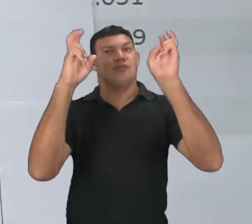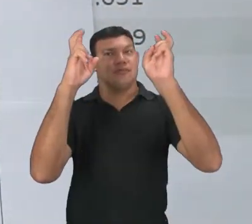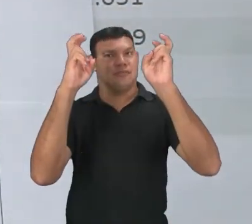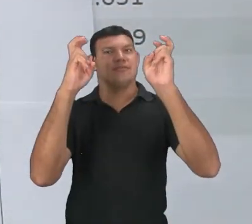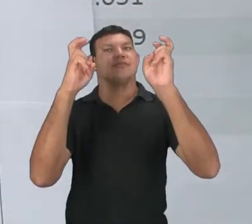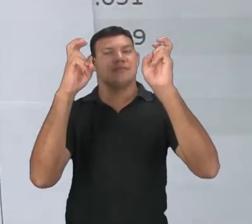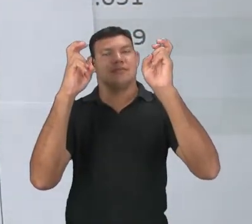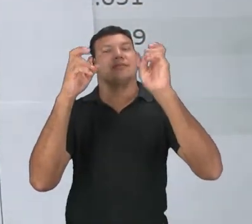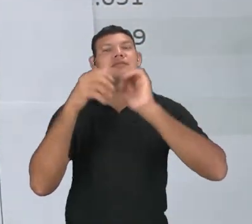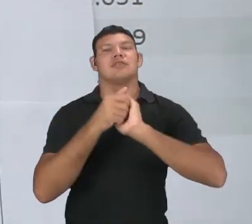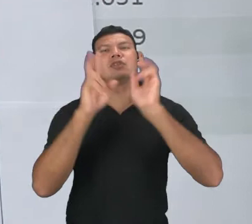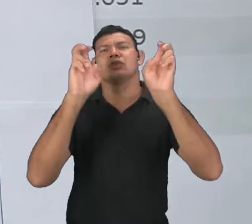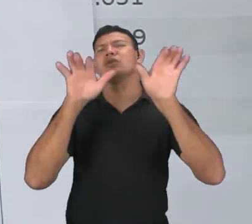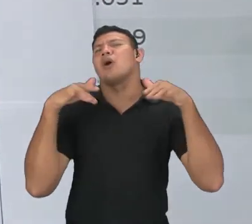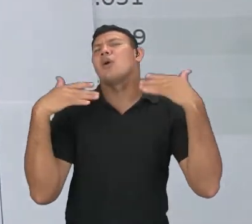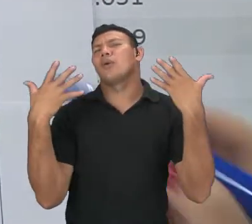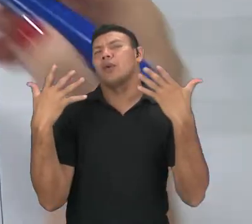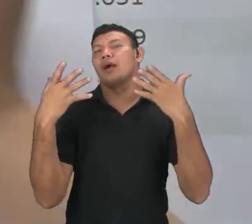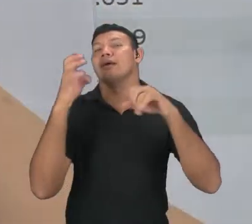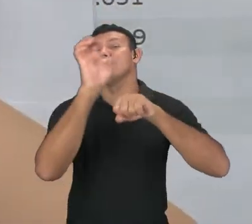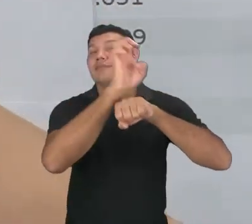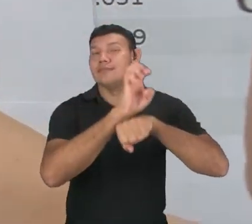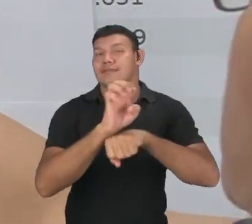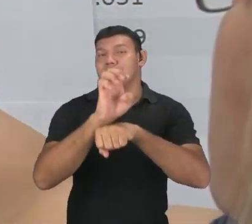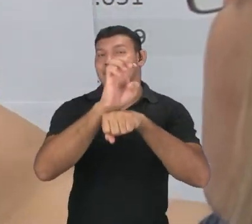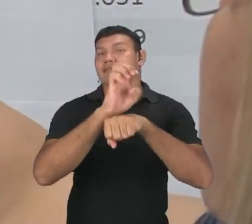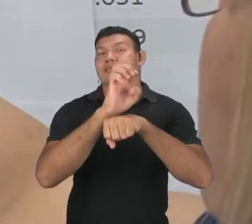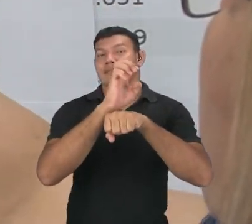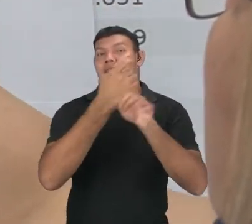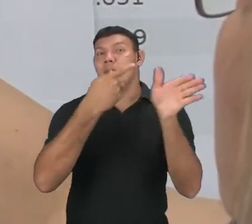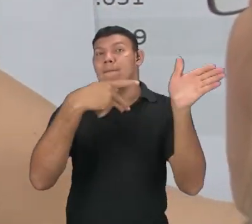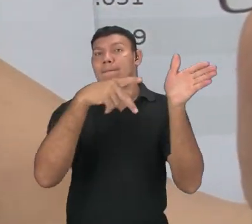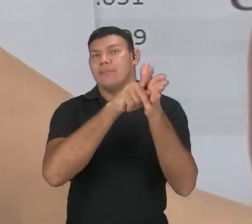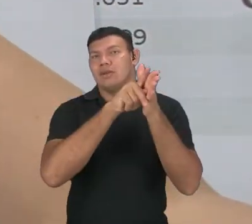só. Qual é o título? Estados